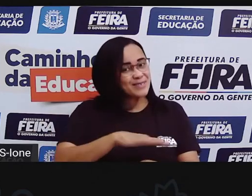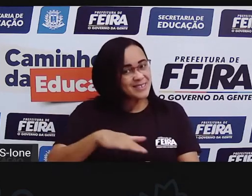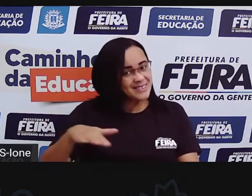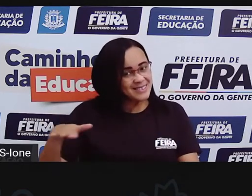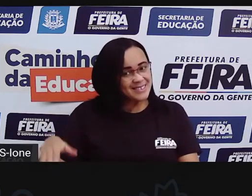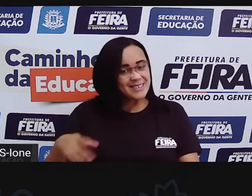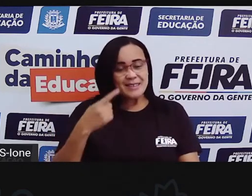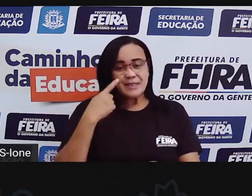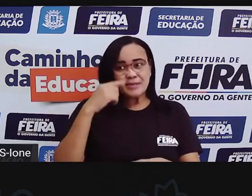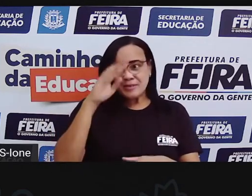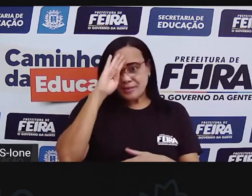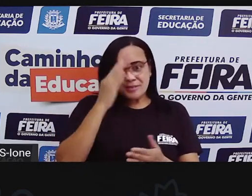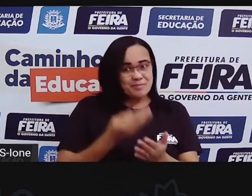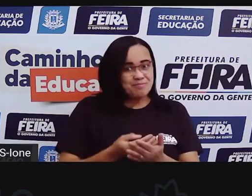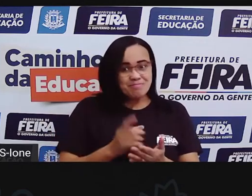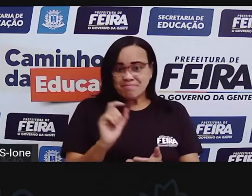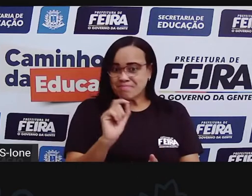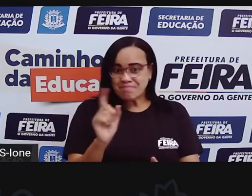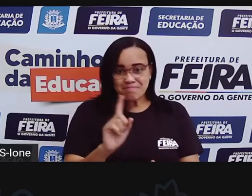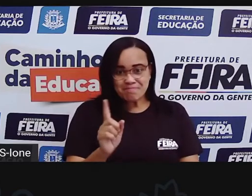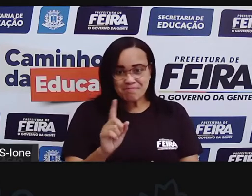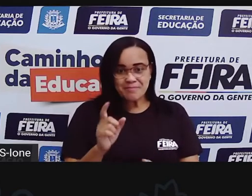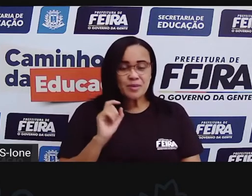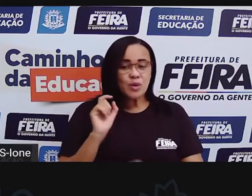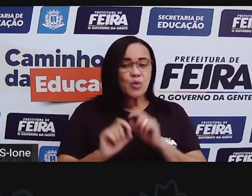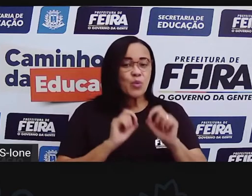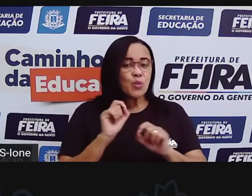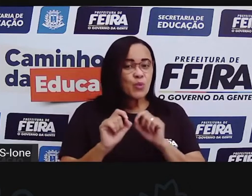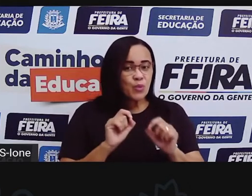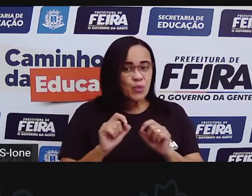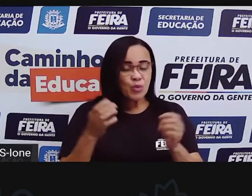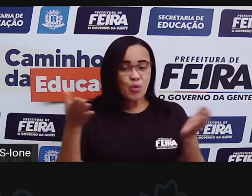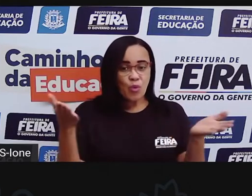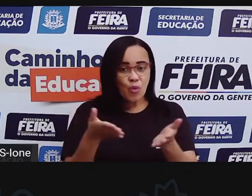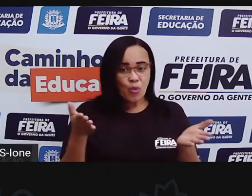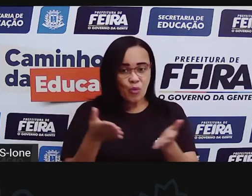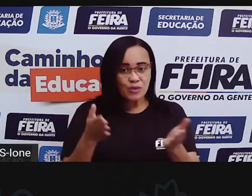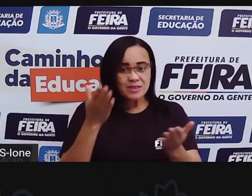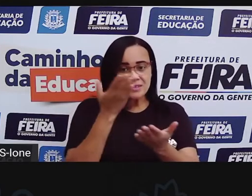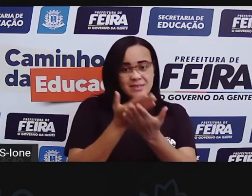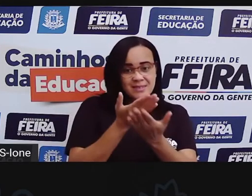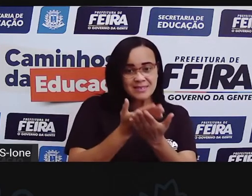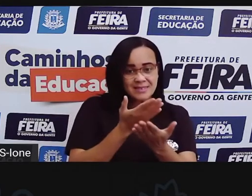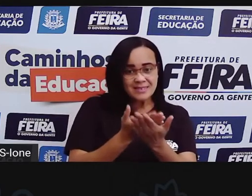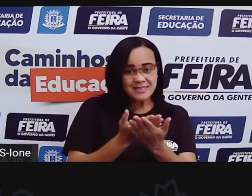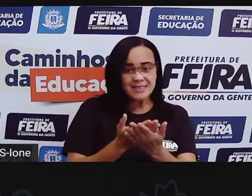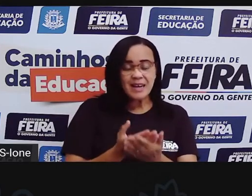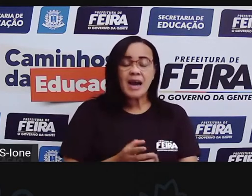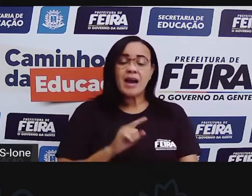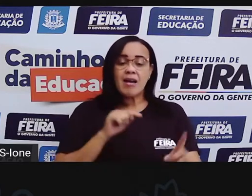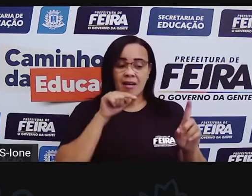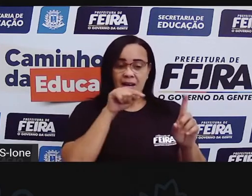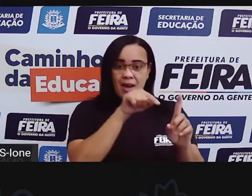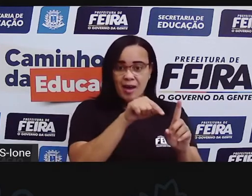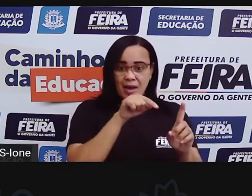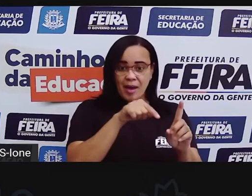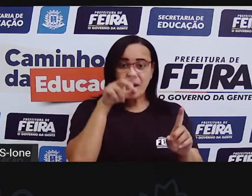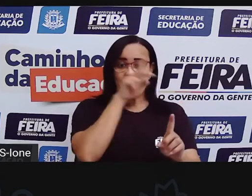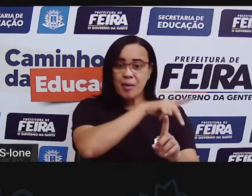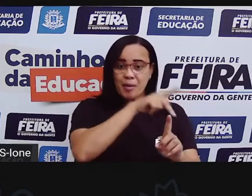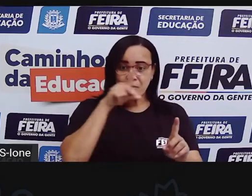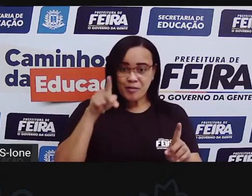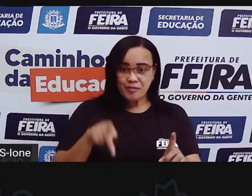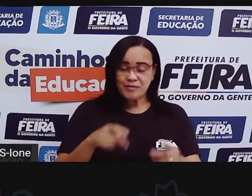não vão acreditar. Sabia que hoje a aula é com uma professora convidada?